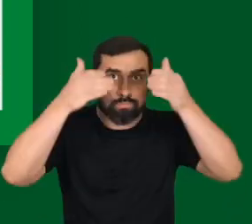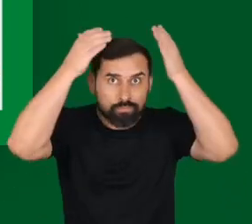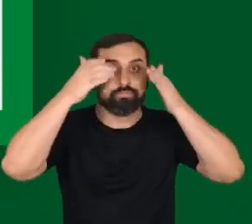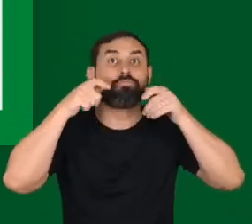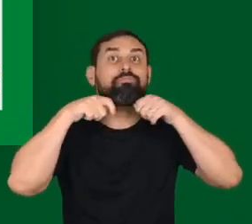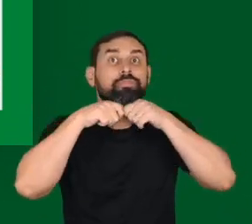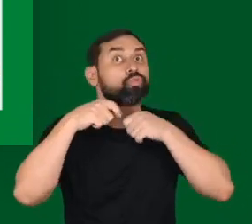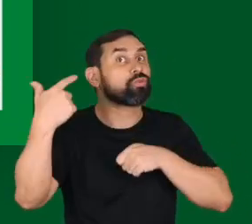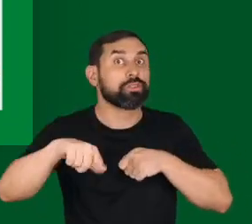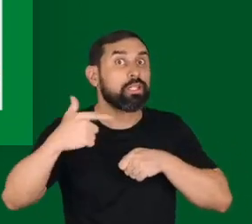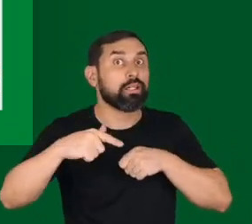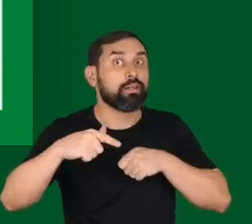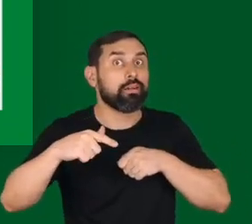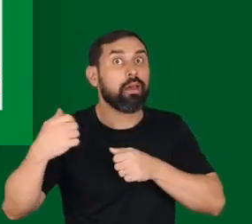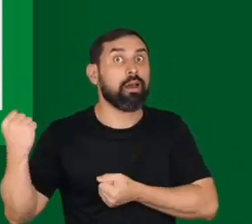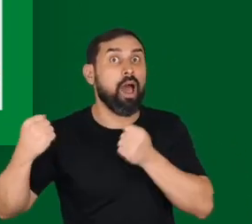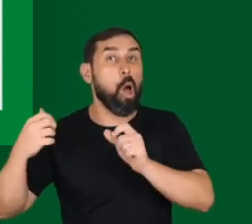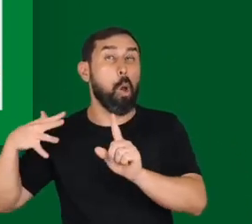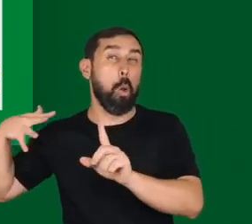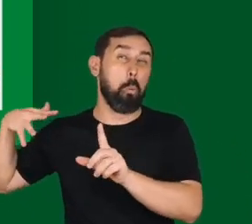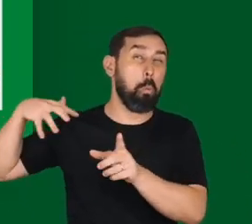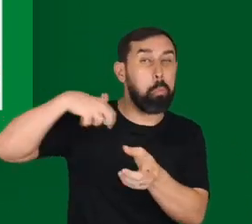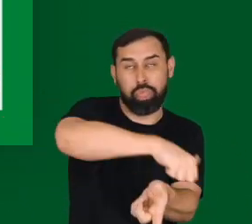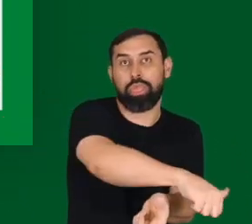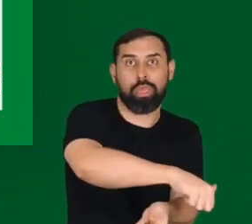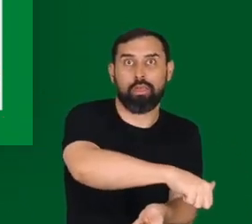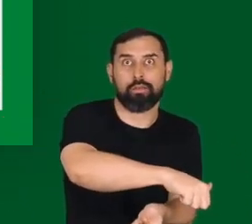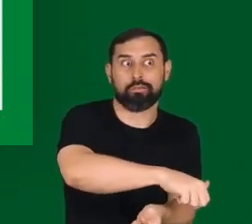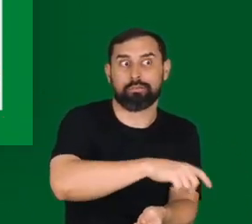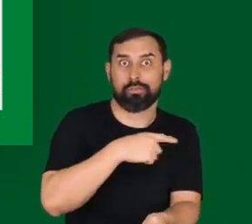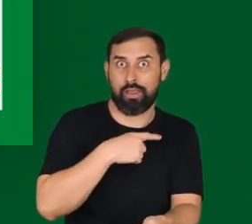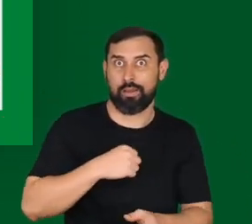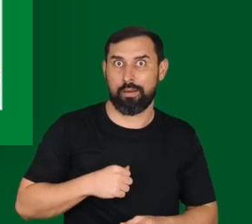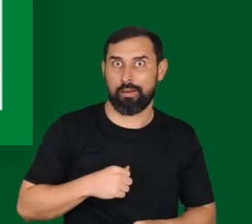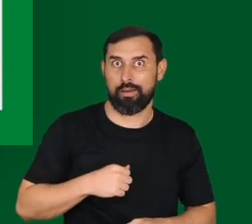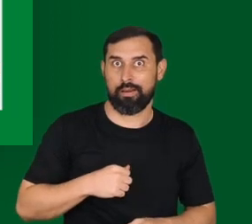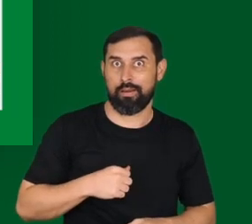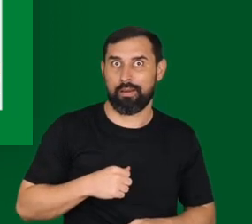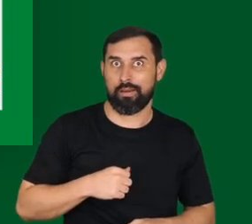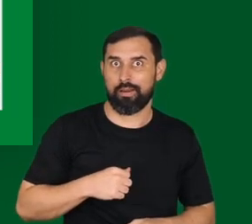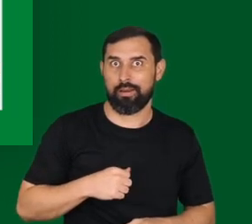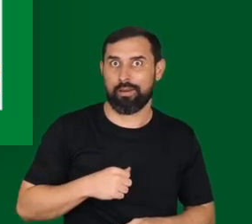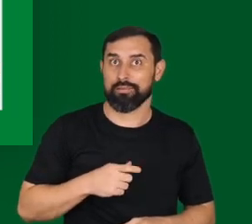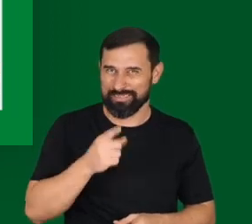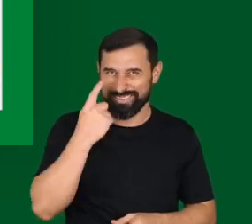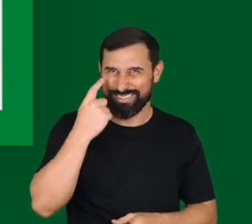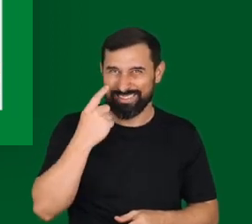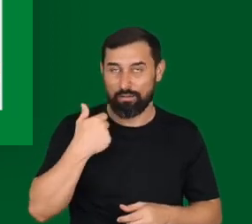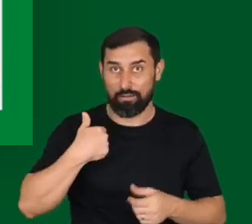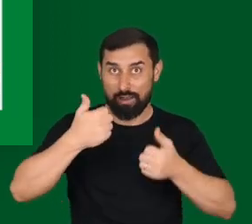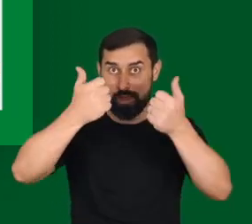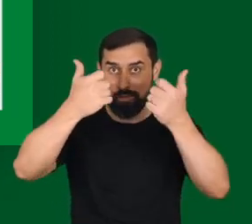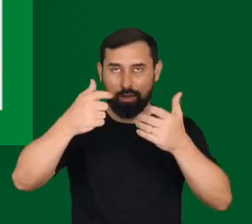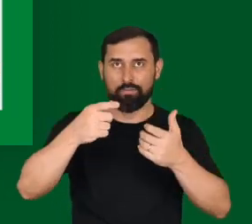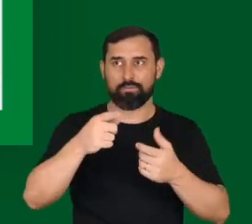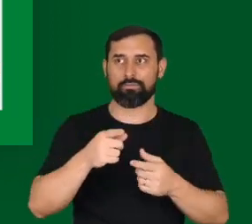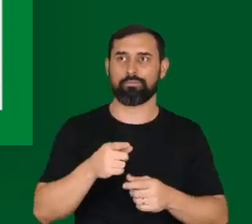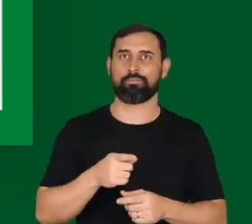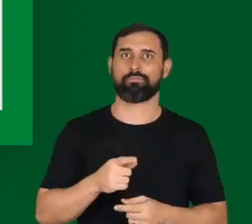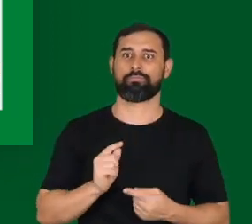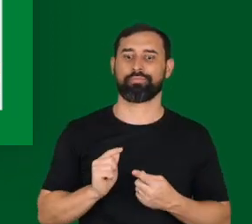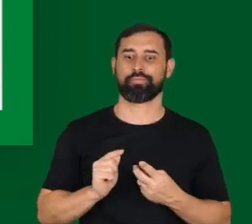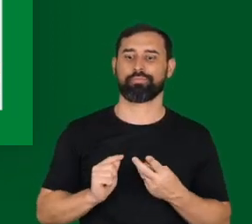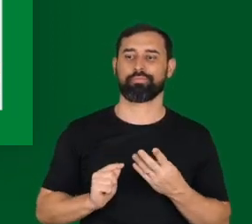sem capacete, quando foi atropelado por um carro em frente ao Tagua Center. Só nessa frase, a gente já pode identificar alguns sinais de